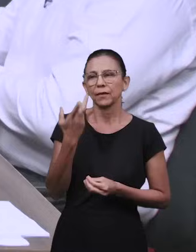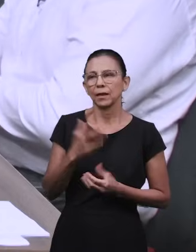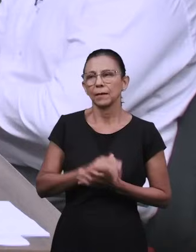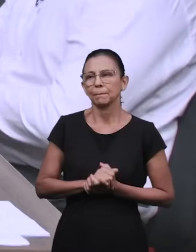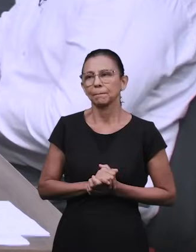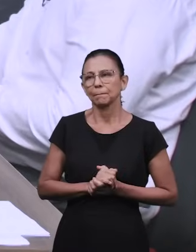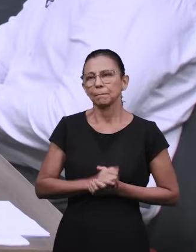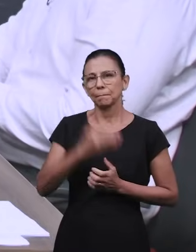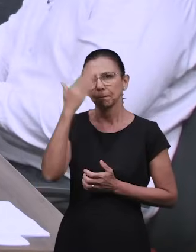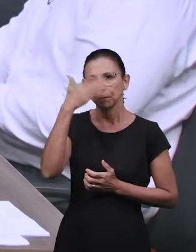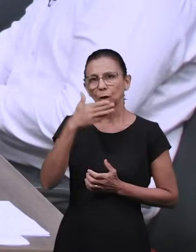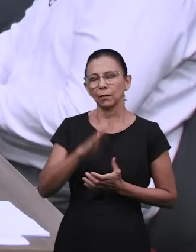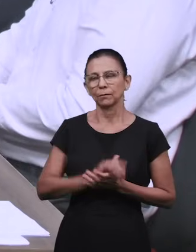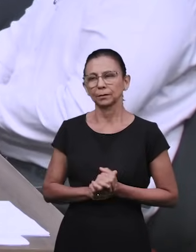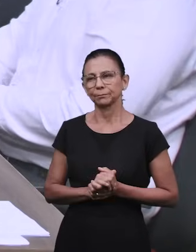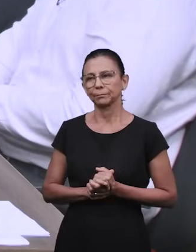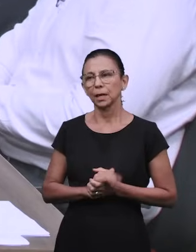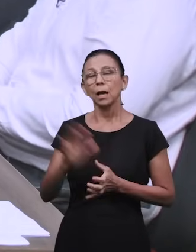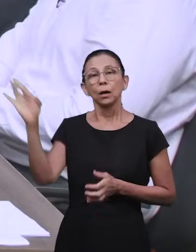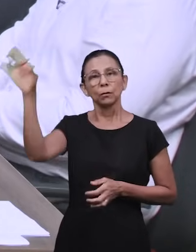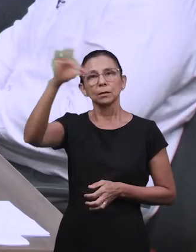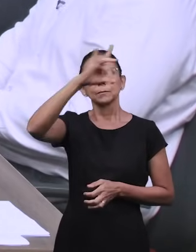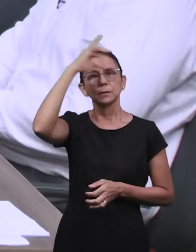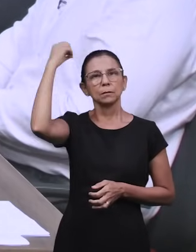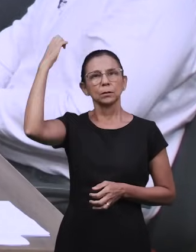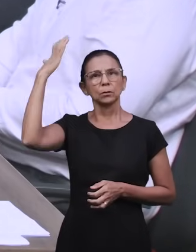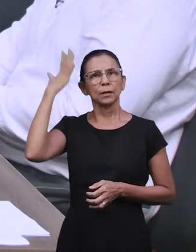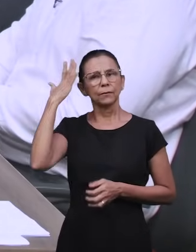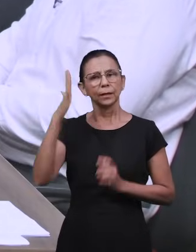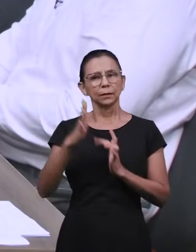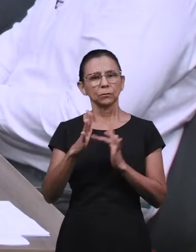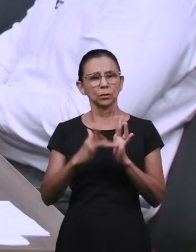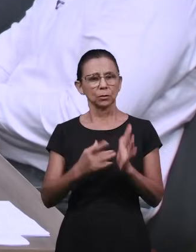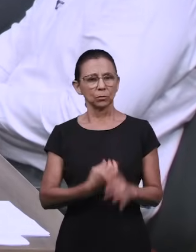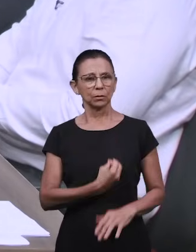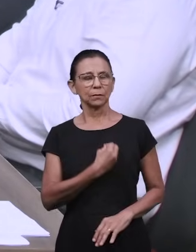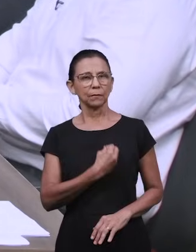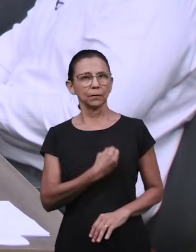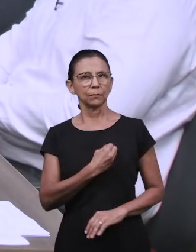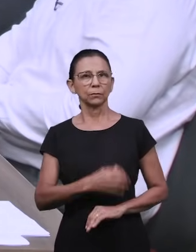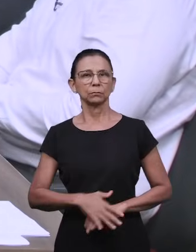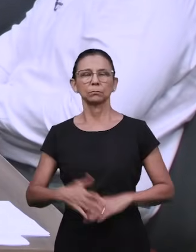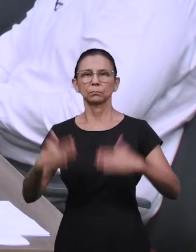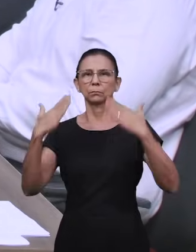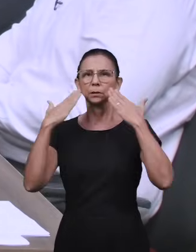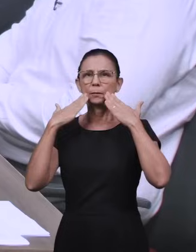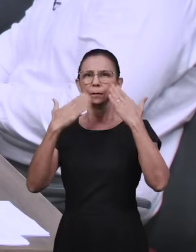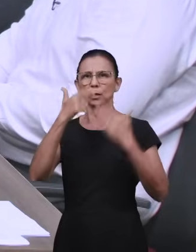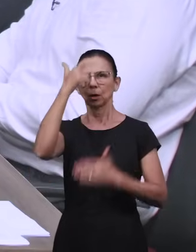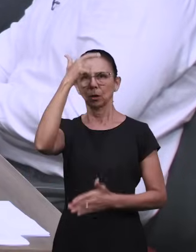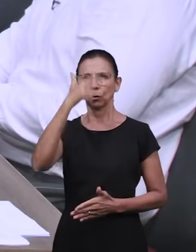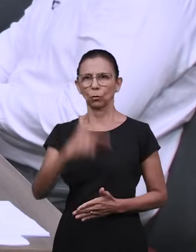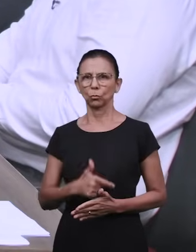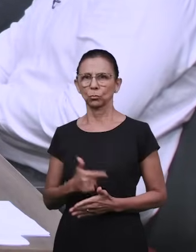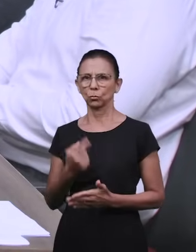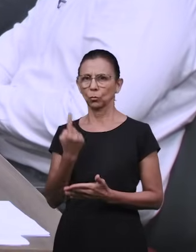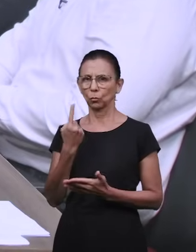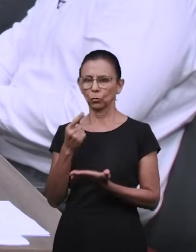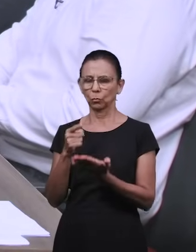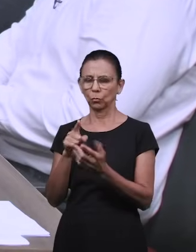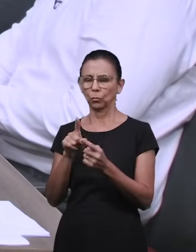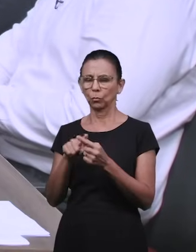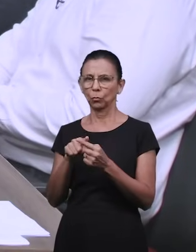nos revela esse Jesus que é vivo e que se apresenta como único